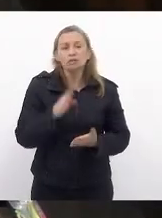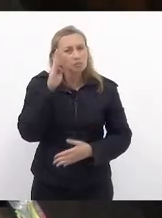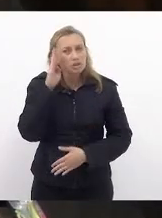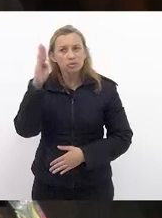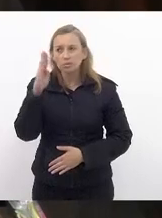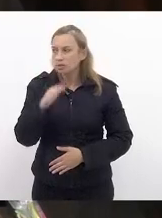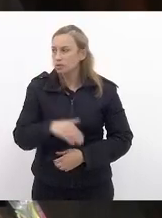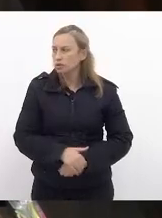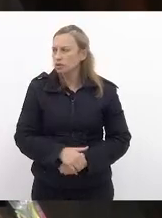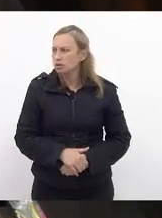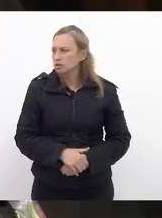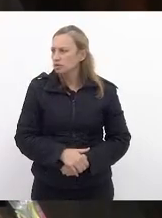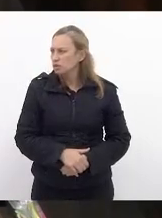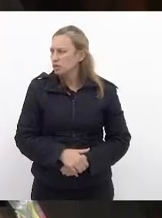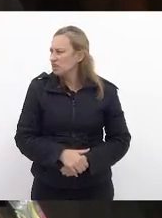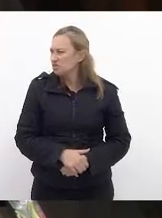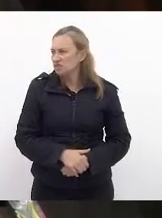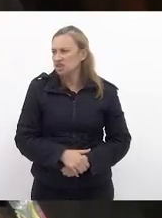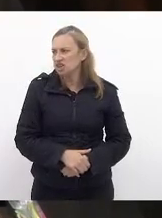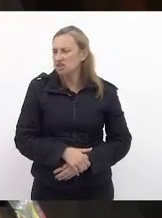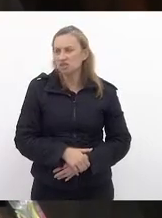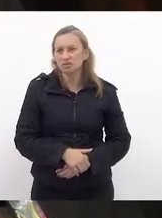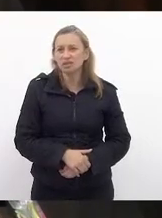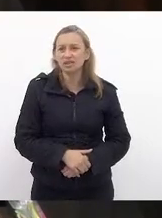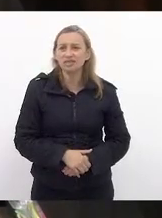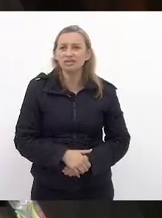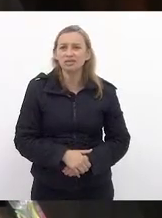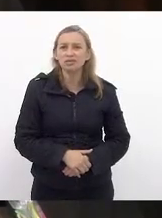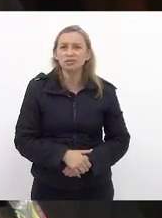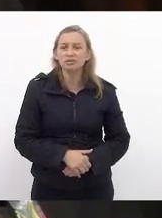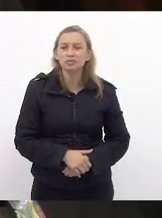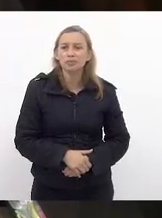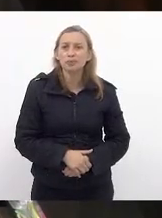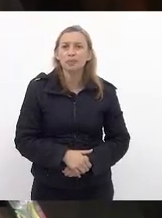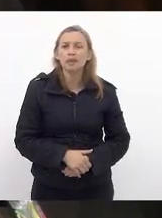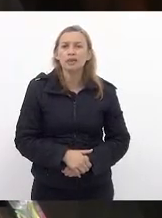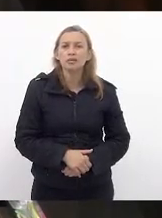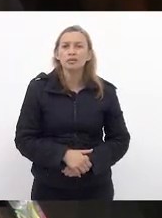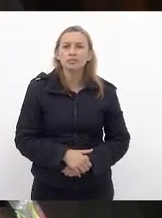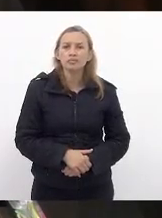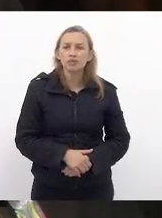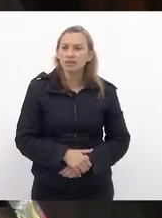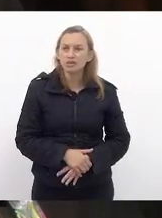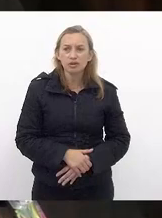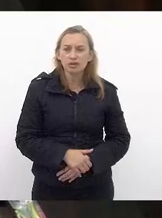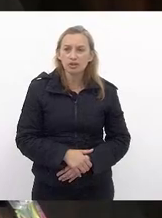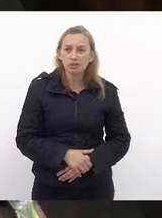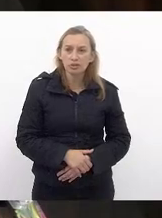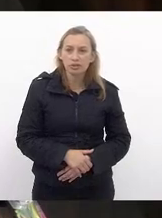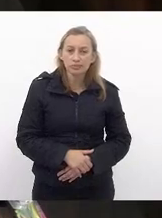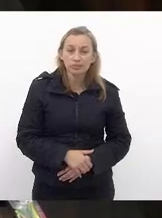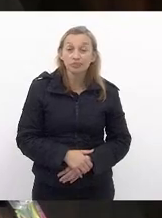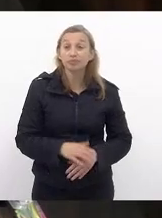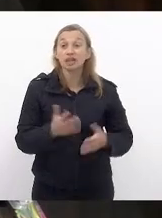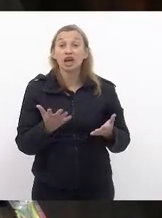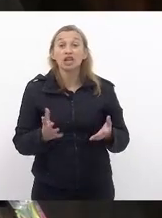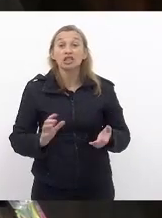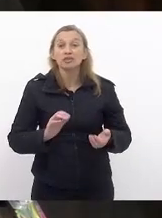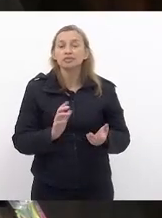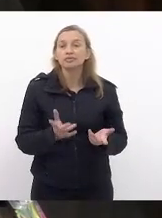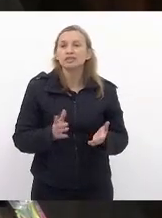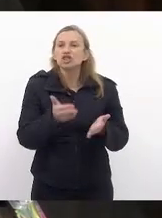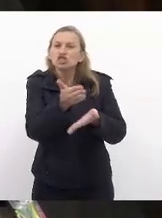fundamental a liberdade querem ser agregar querem dividir